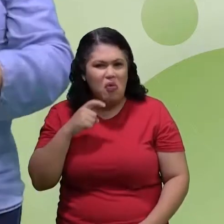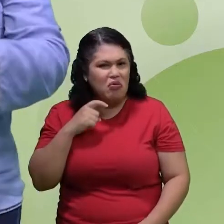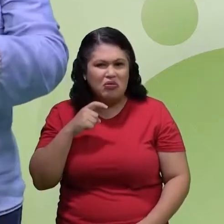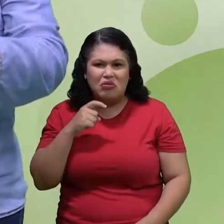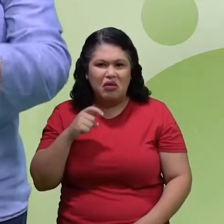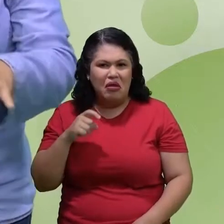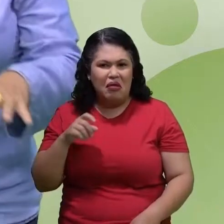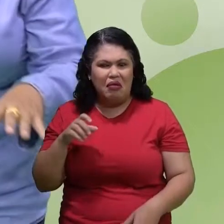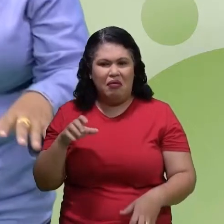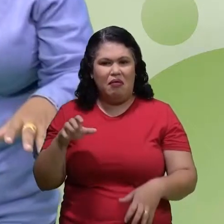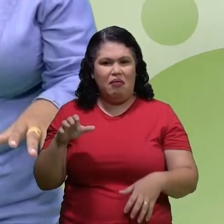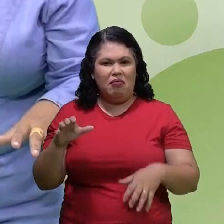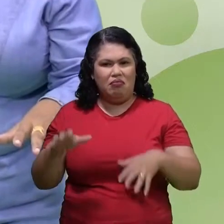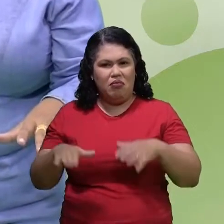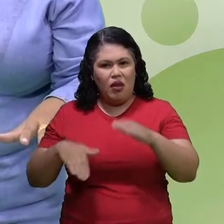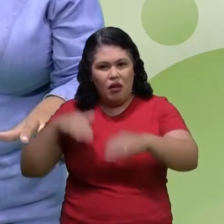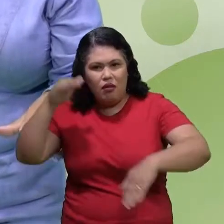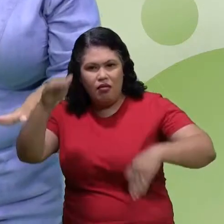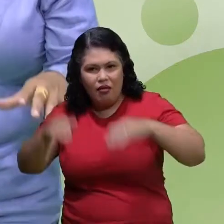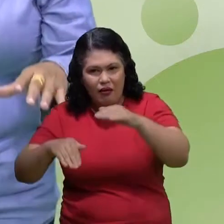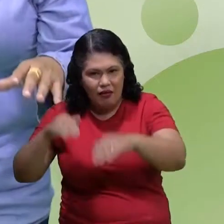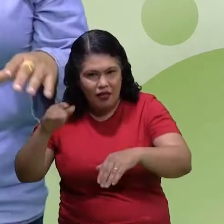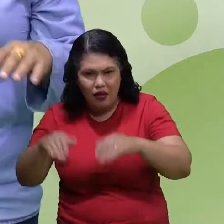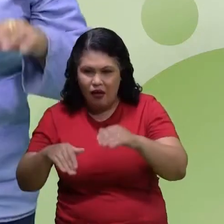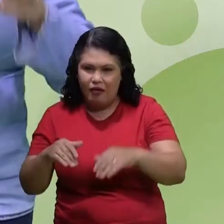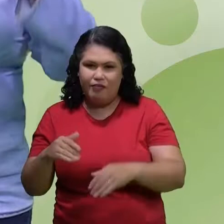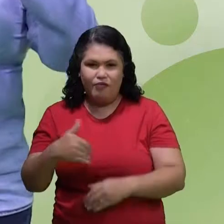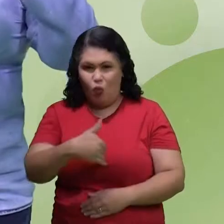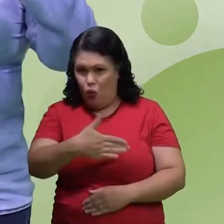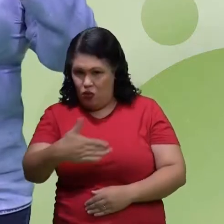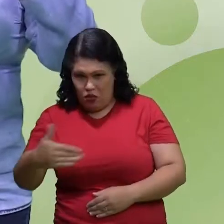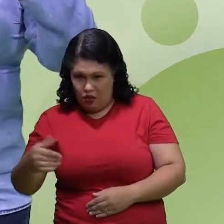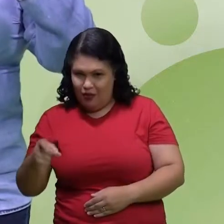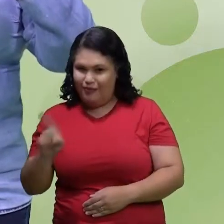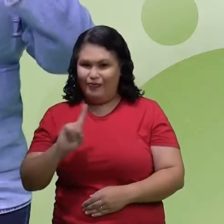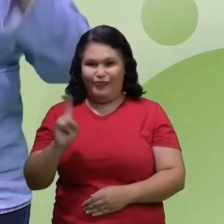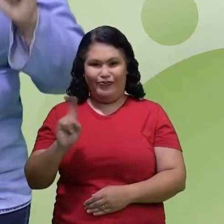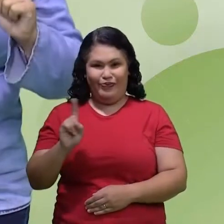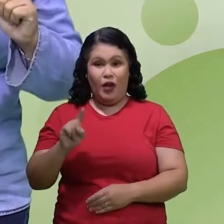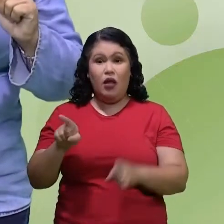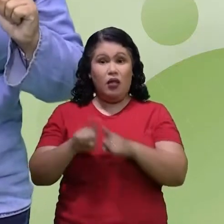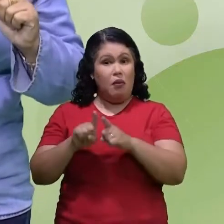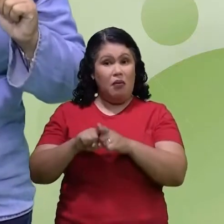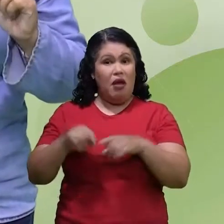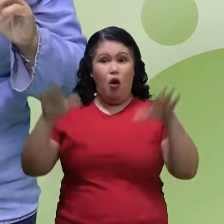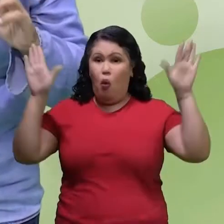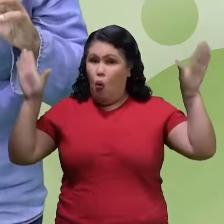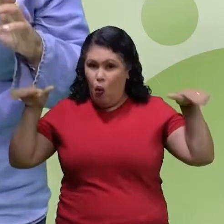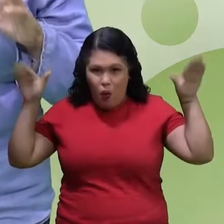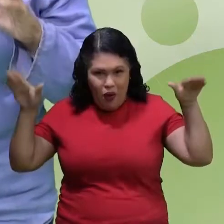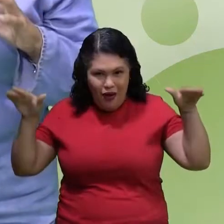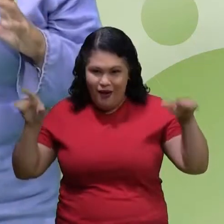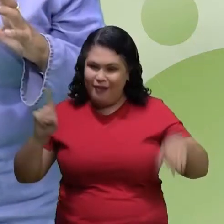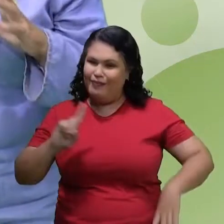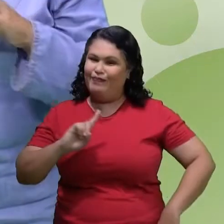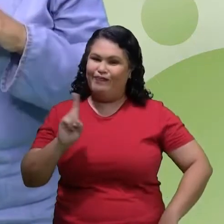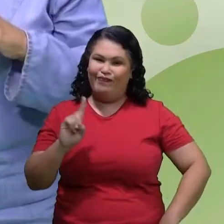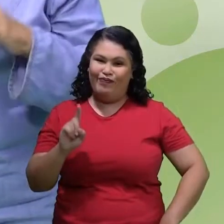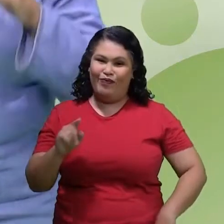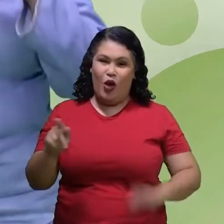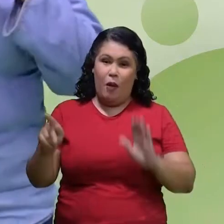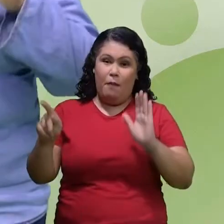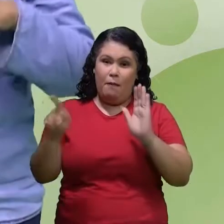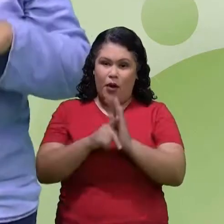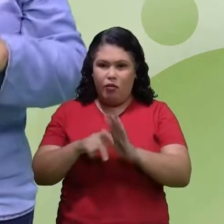eles nadam, mas não têm toda essa estrutura adaptada, e nem voam. Mas quais são a característica primordial